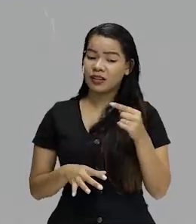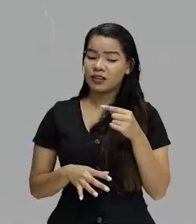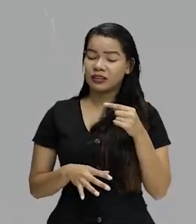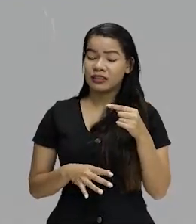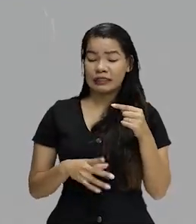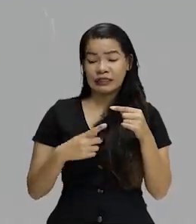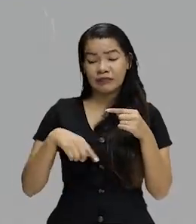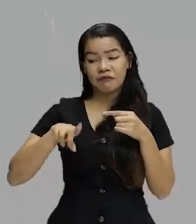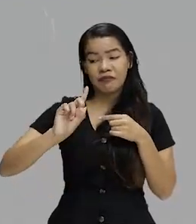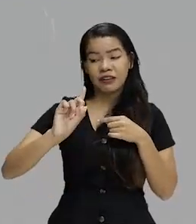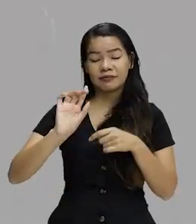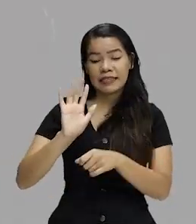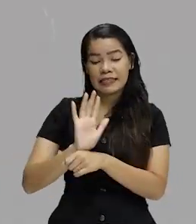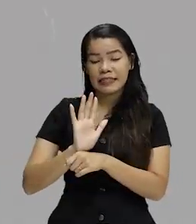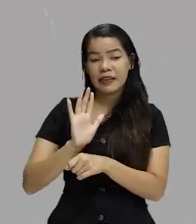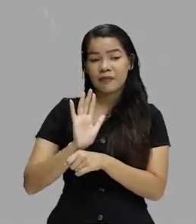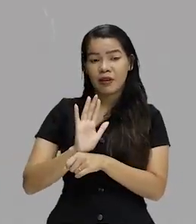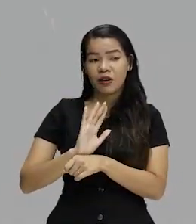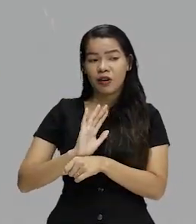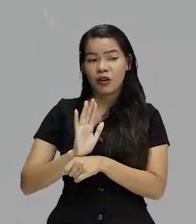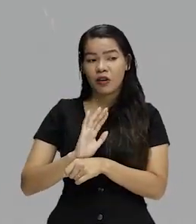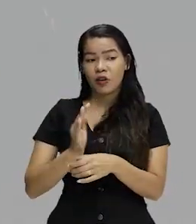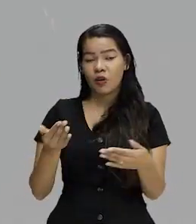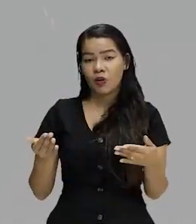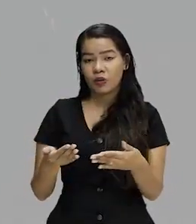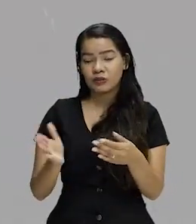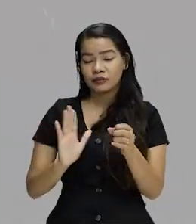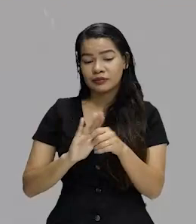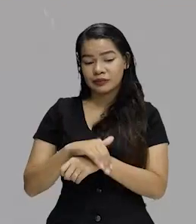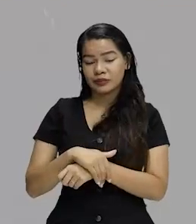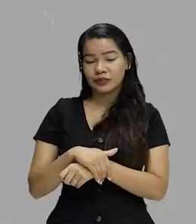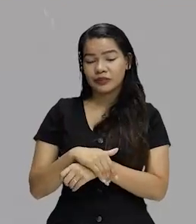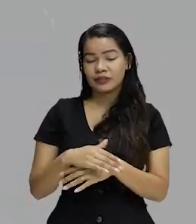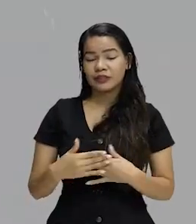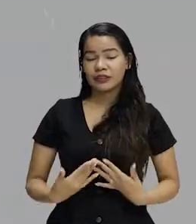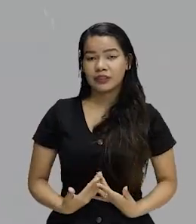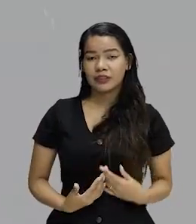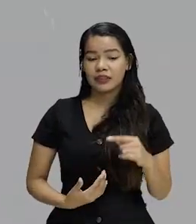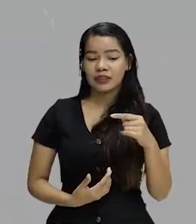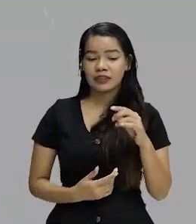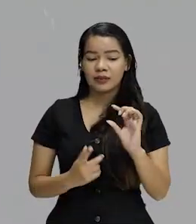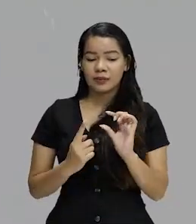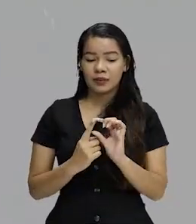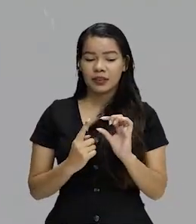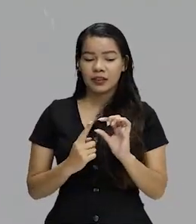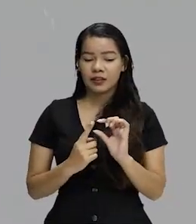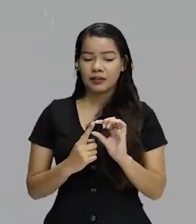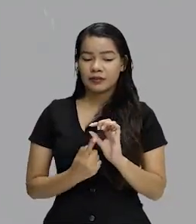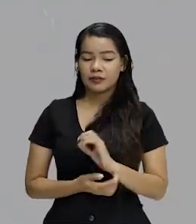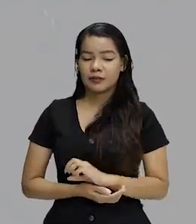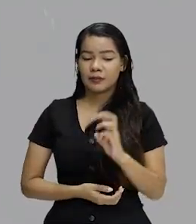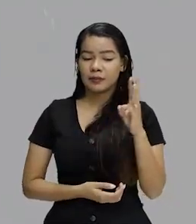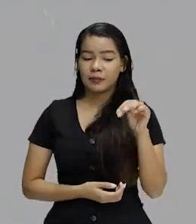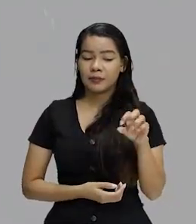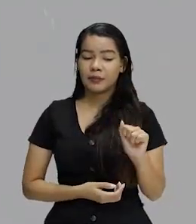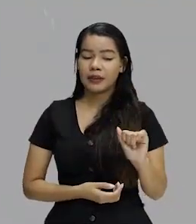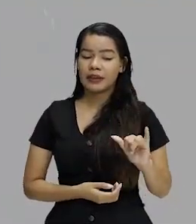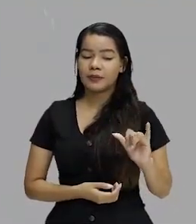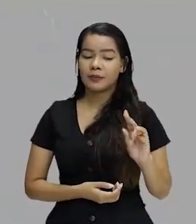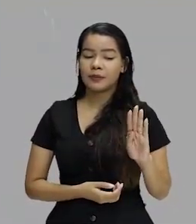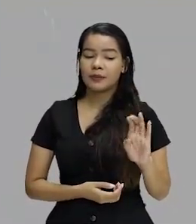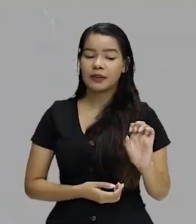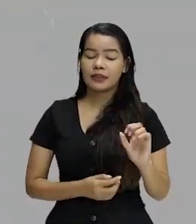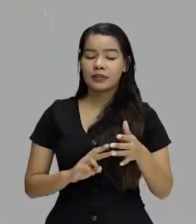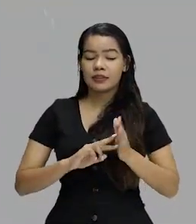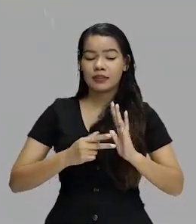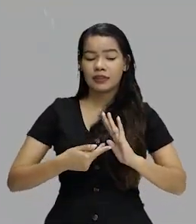para o cinema hoje à noite ou à noite. Então, essa palavrinha maybe aqui significa talvez.